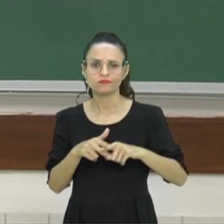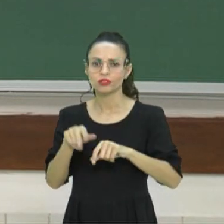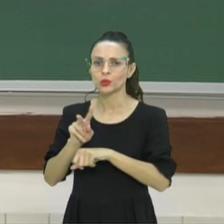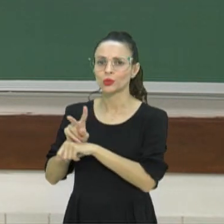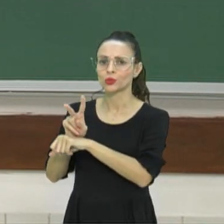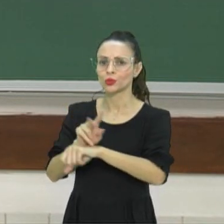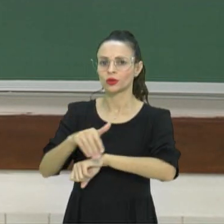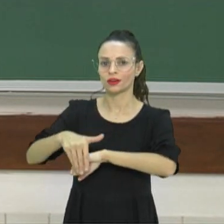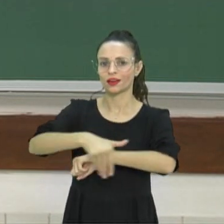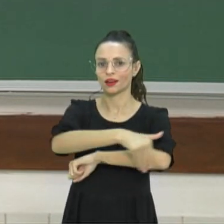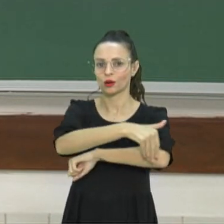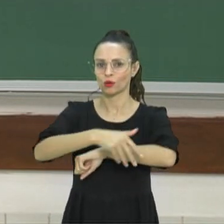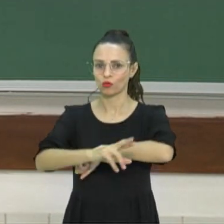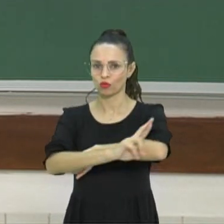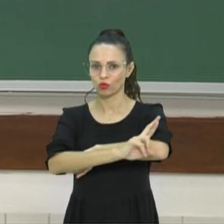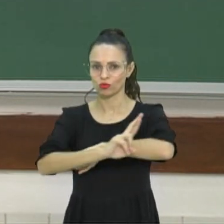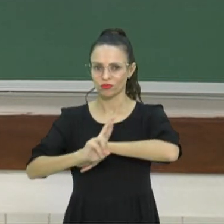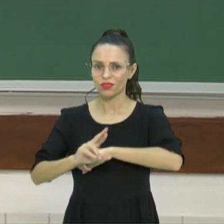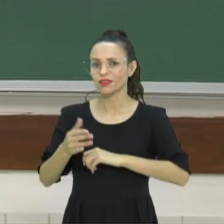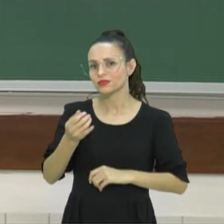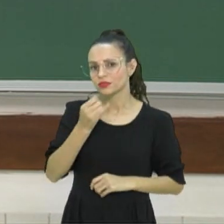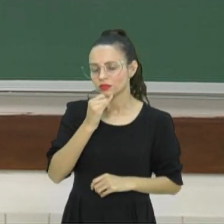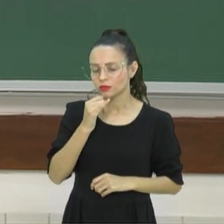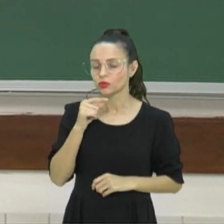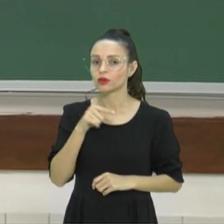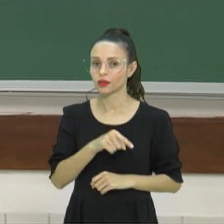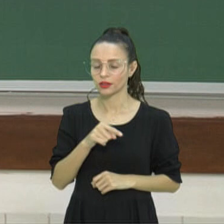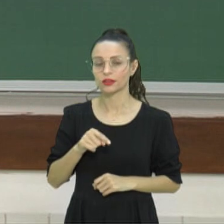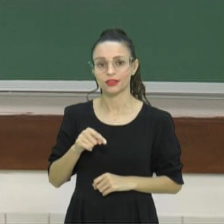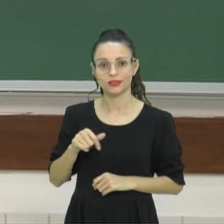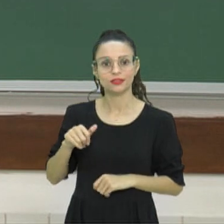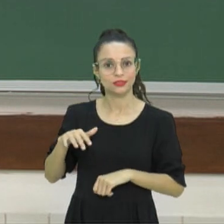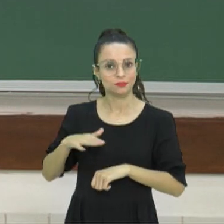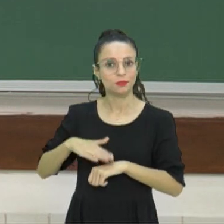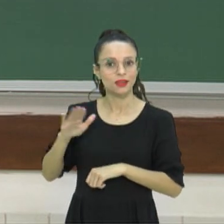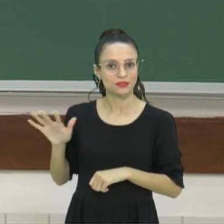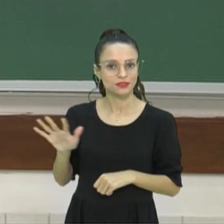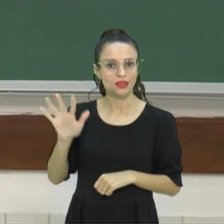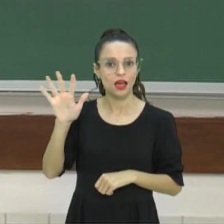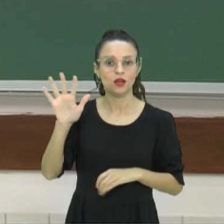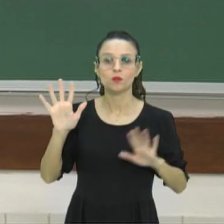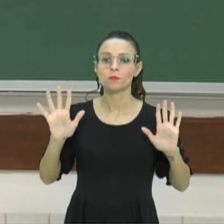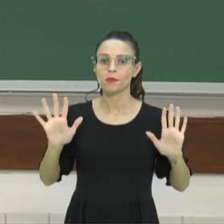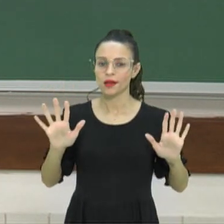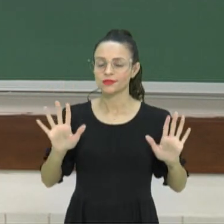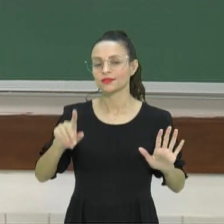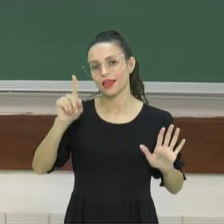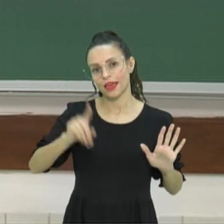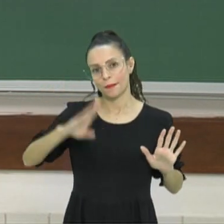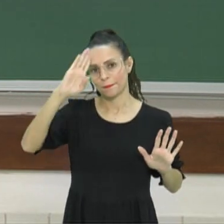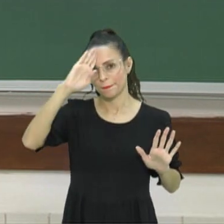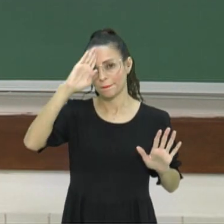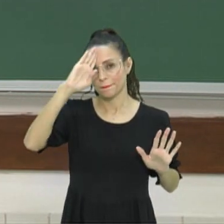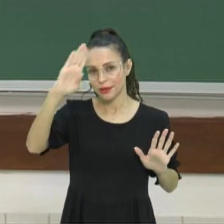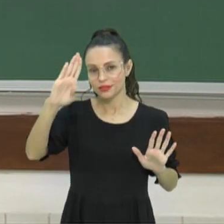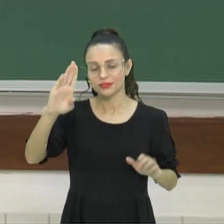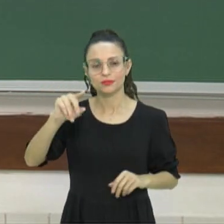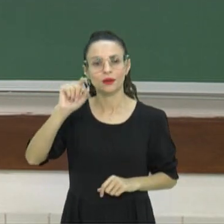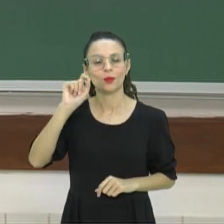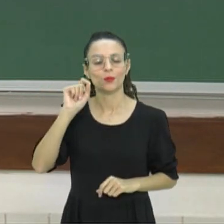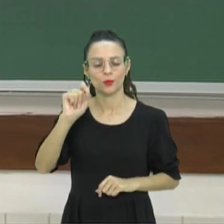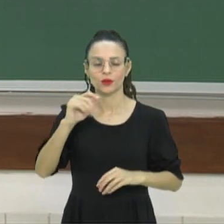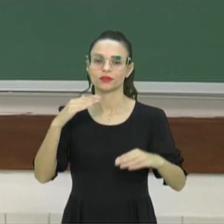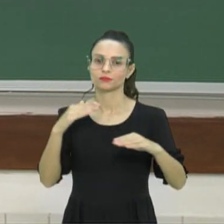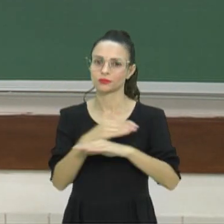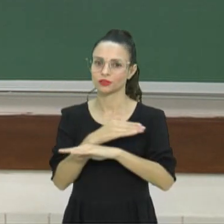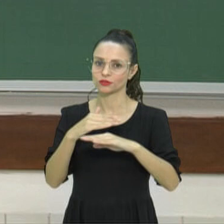exemplo. Então significa, embora o custo seja maior, ainda assim nós sabemos é a principal ou é o